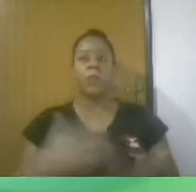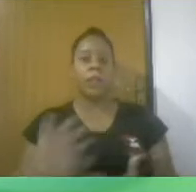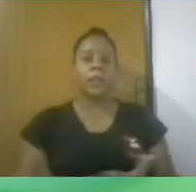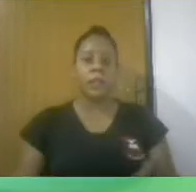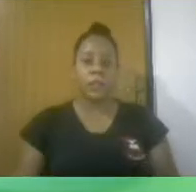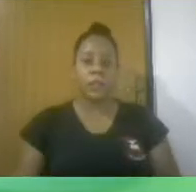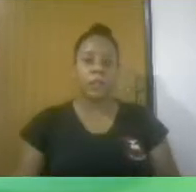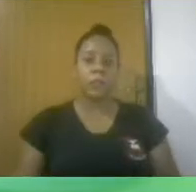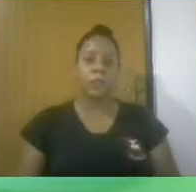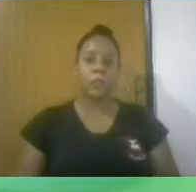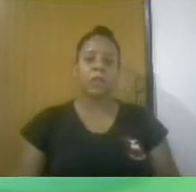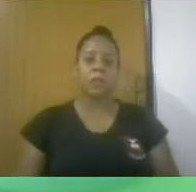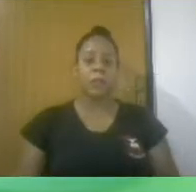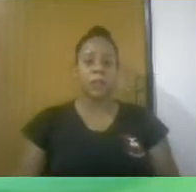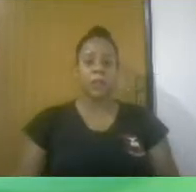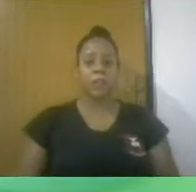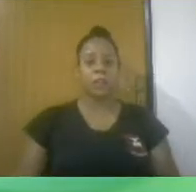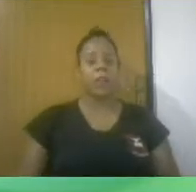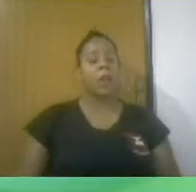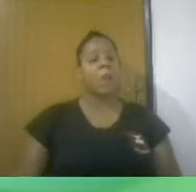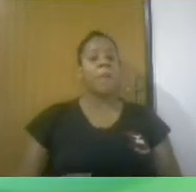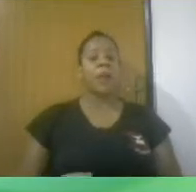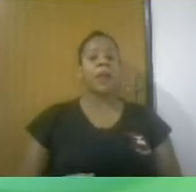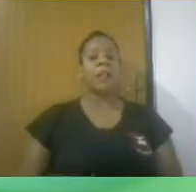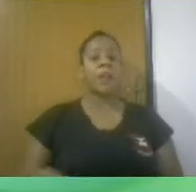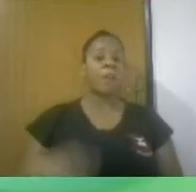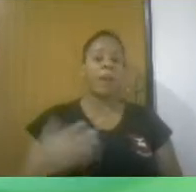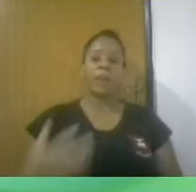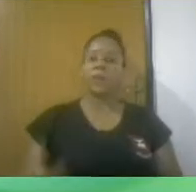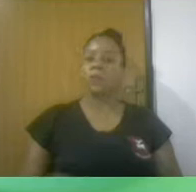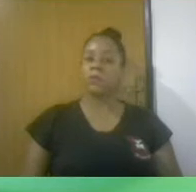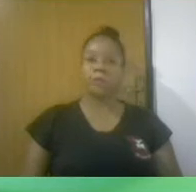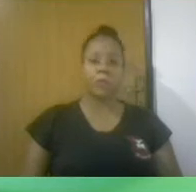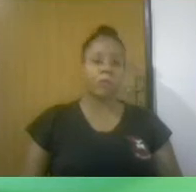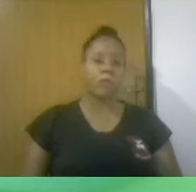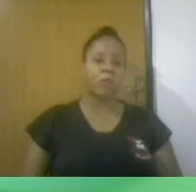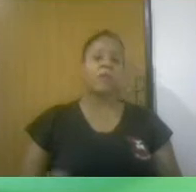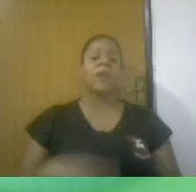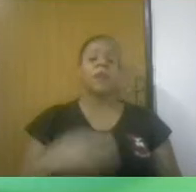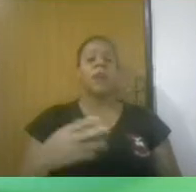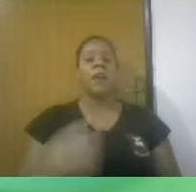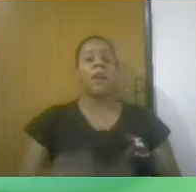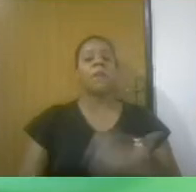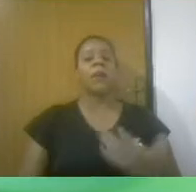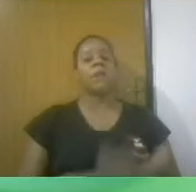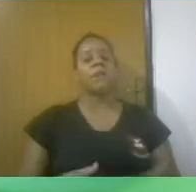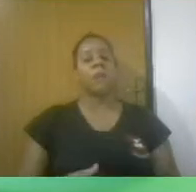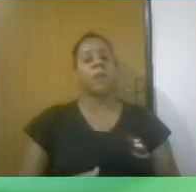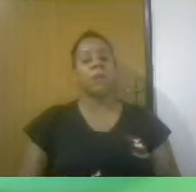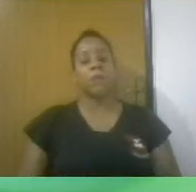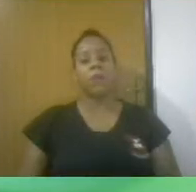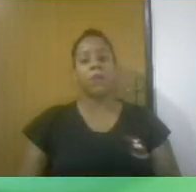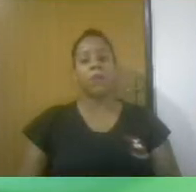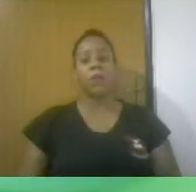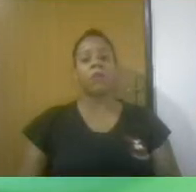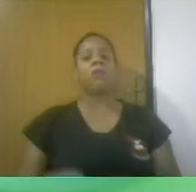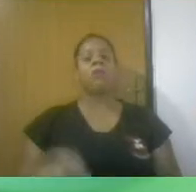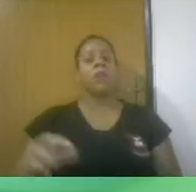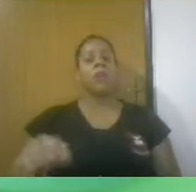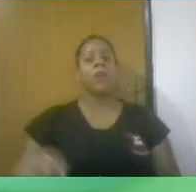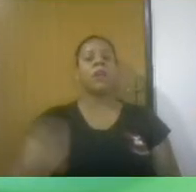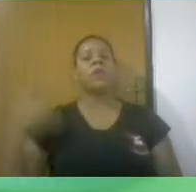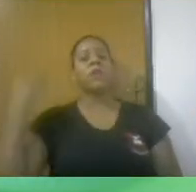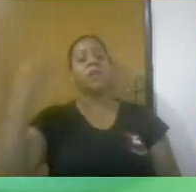do porquê desse desentendimento entre eles. Mas a embarcação nunca chegou. A embarcação acabou